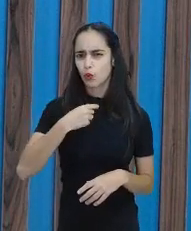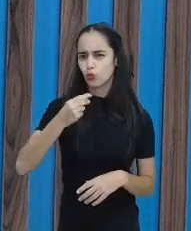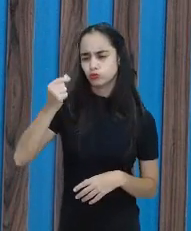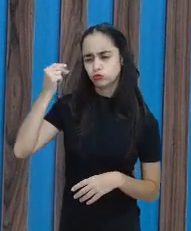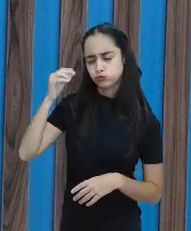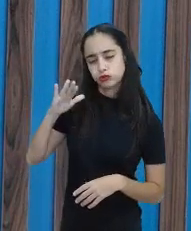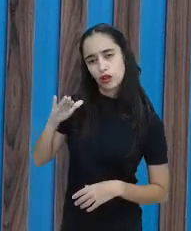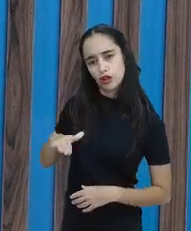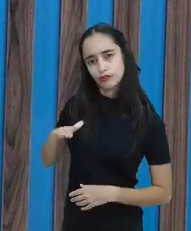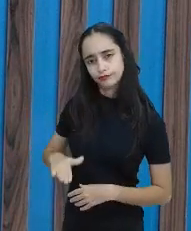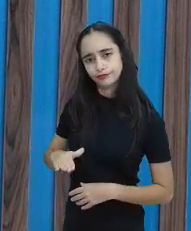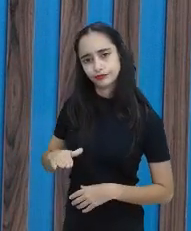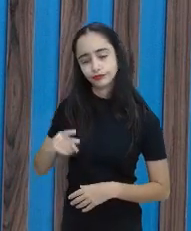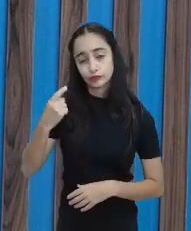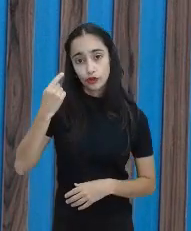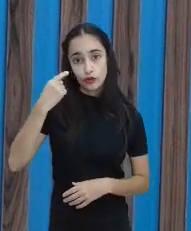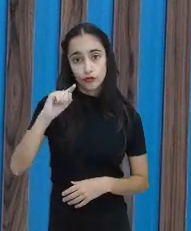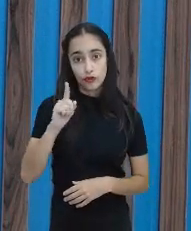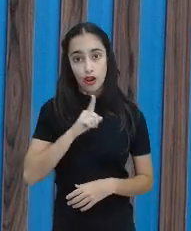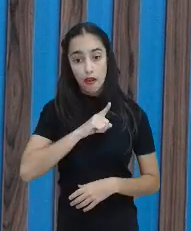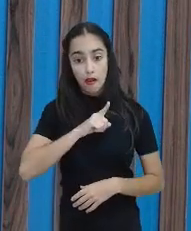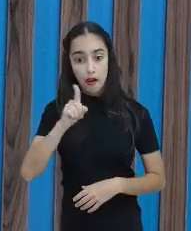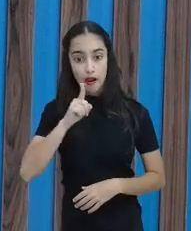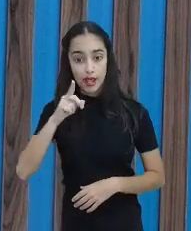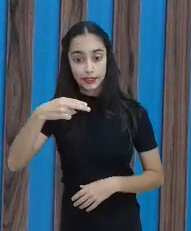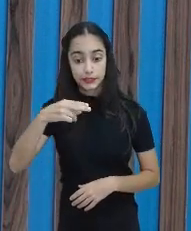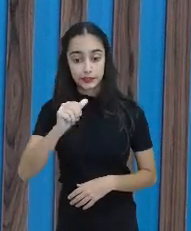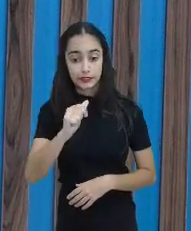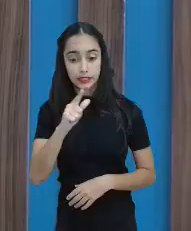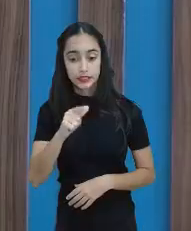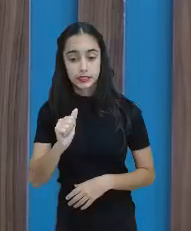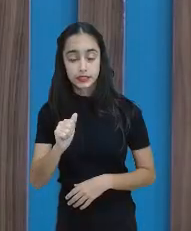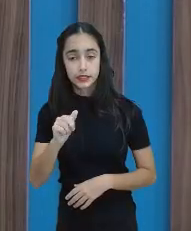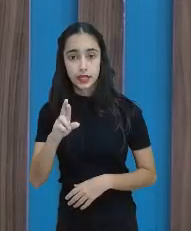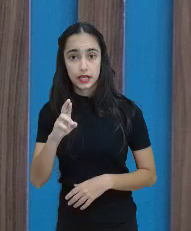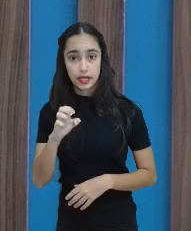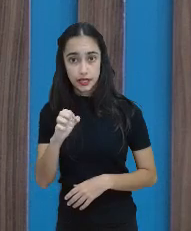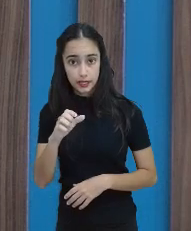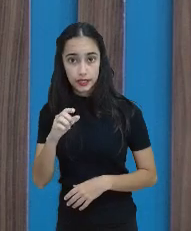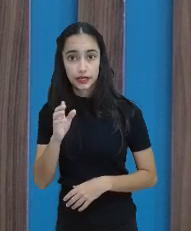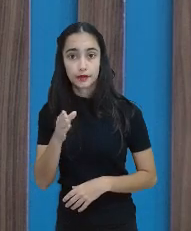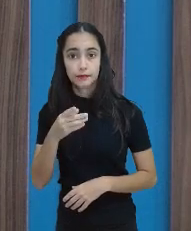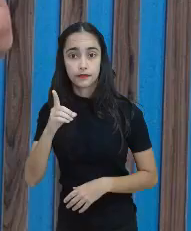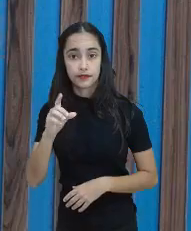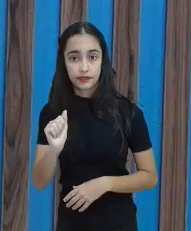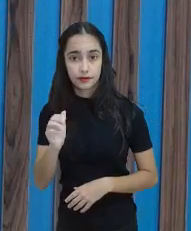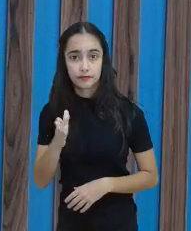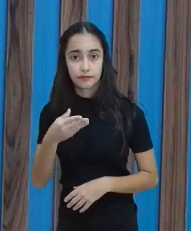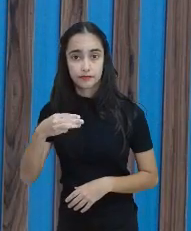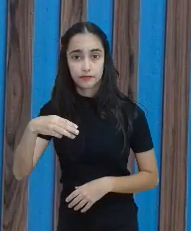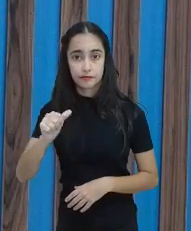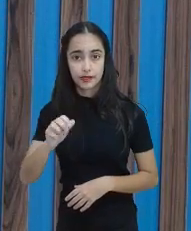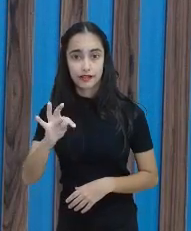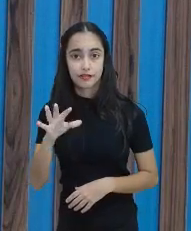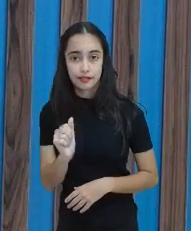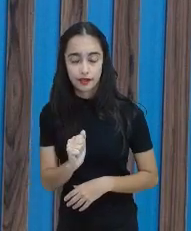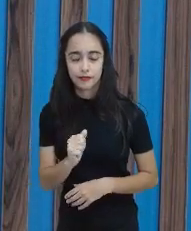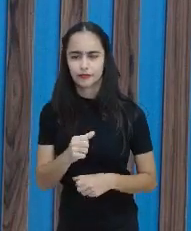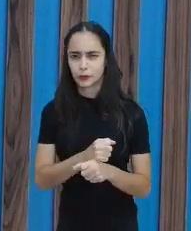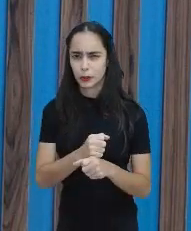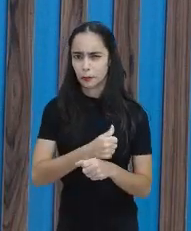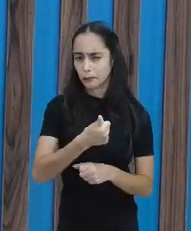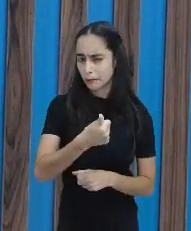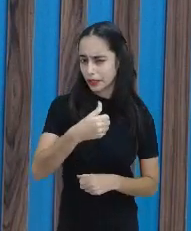estação central, e eu fui para Nazaré da Mata ainda, de trem. Tá vendo? Isso em 1914, né? Ainda